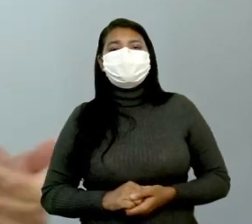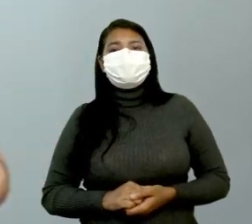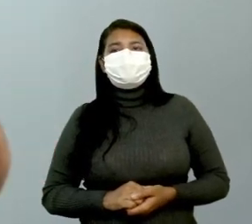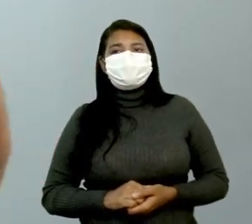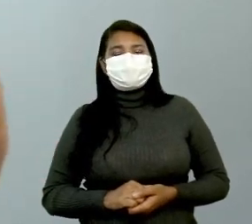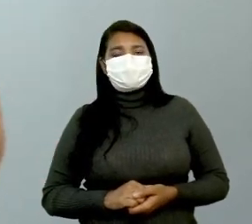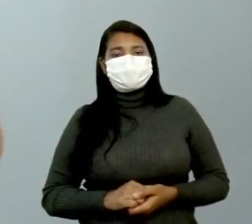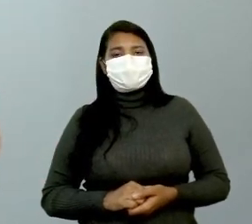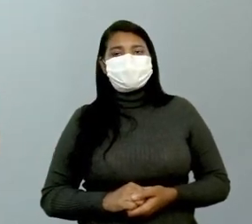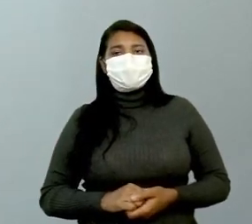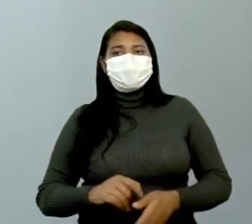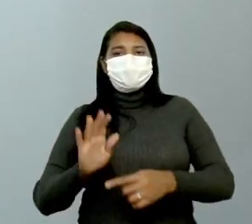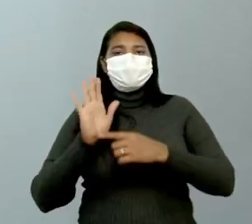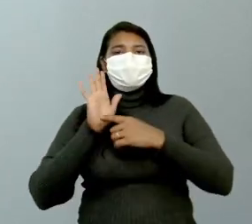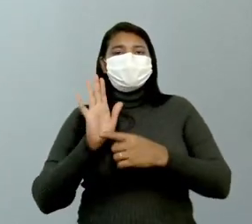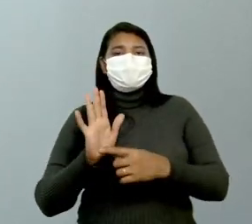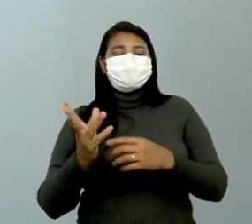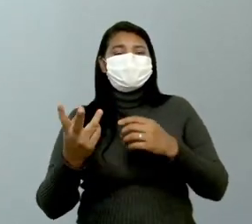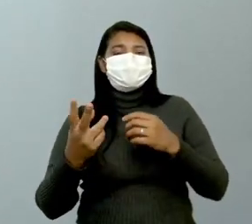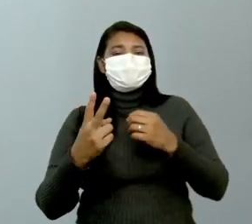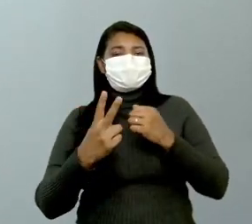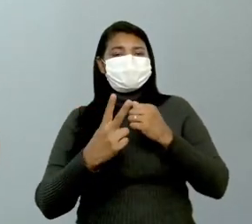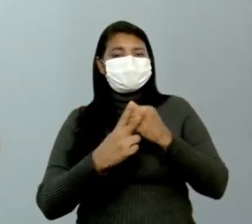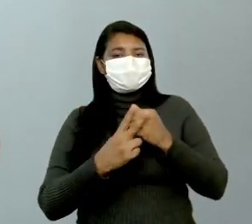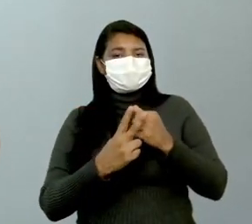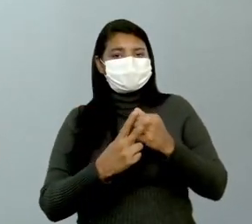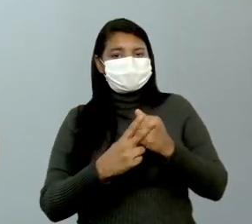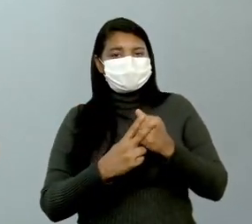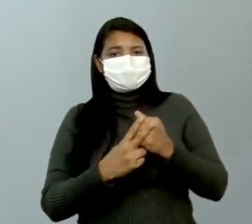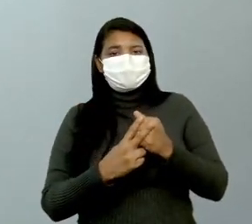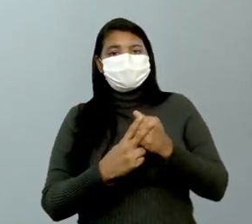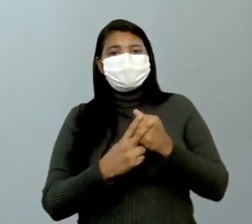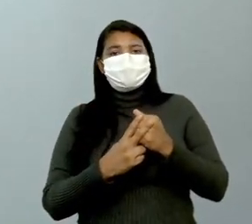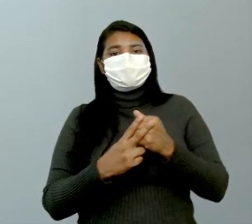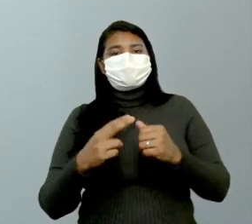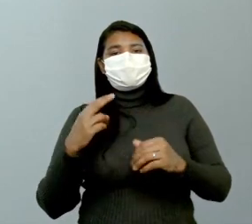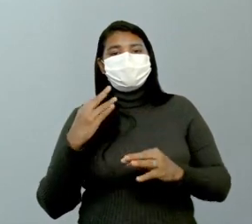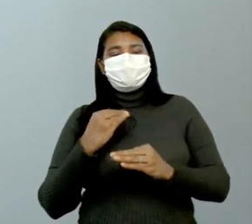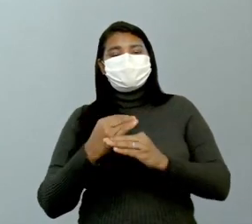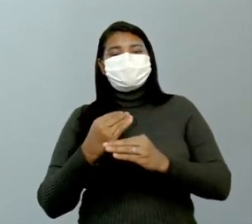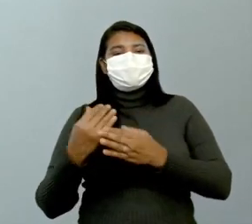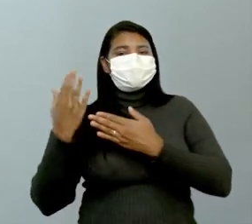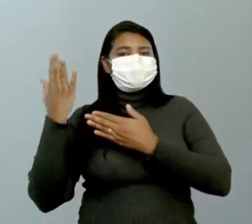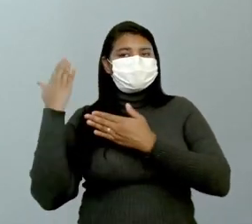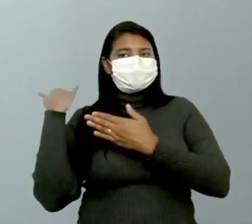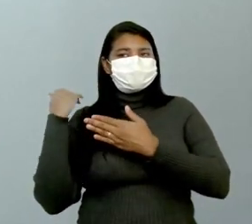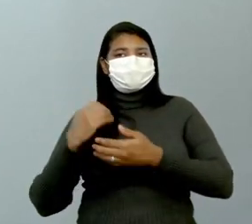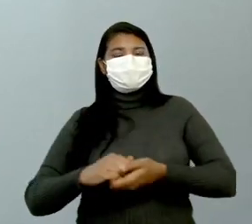presença de verbo auxiliar no passado,